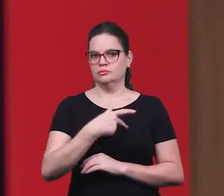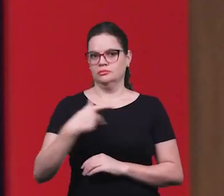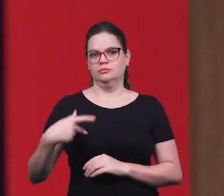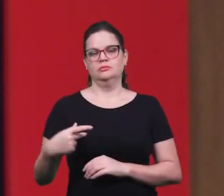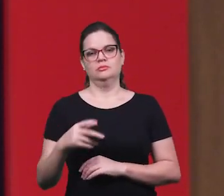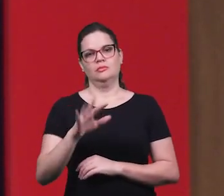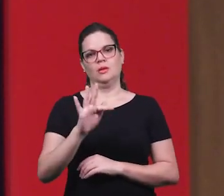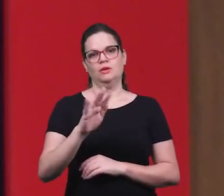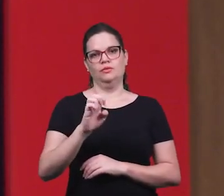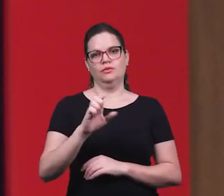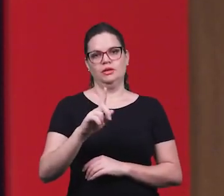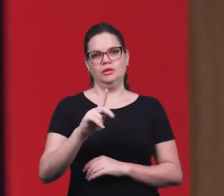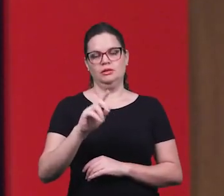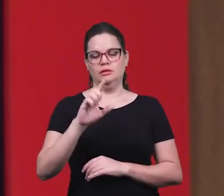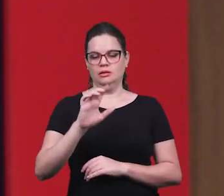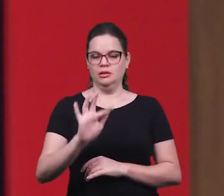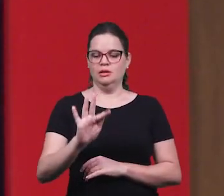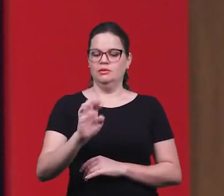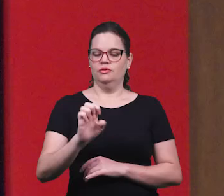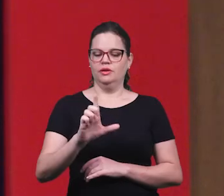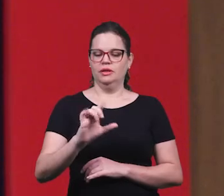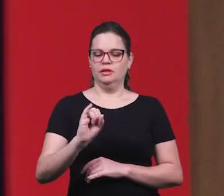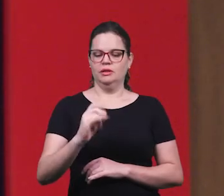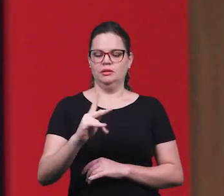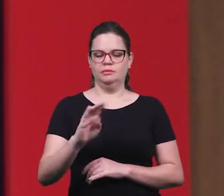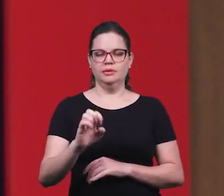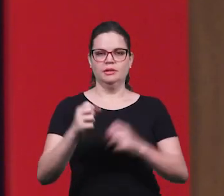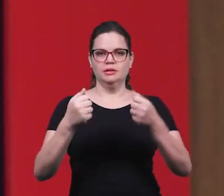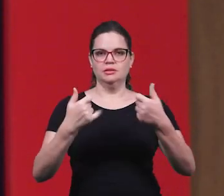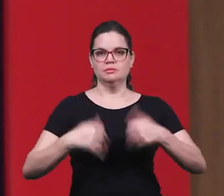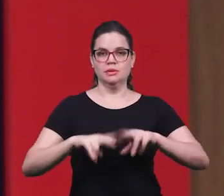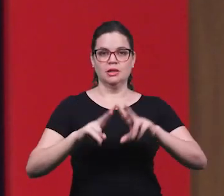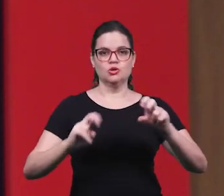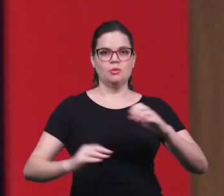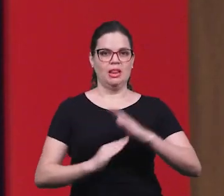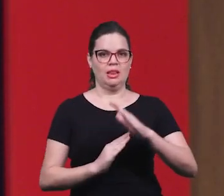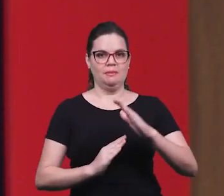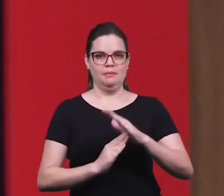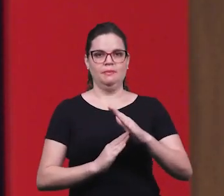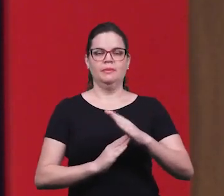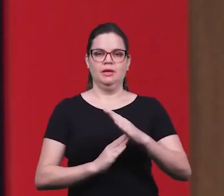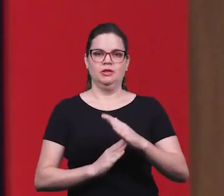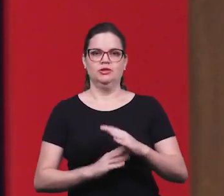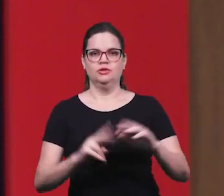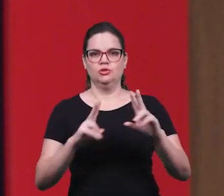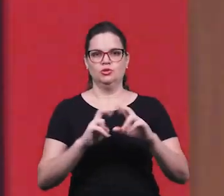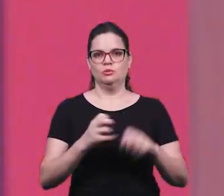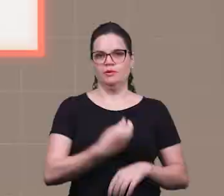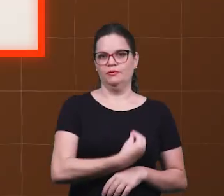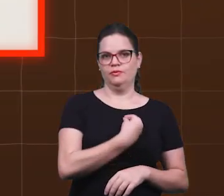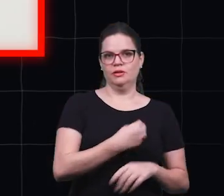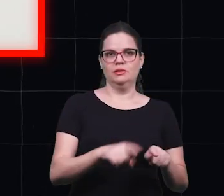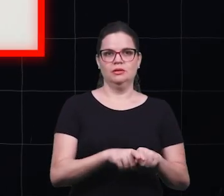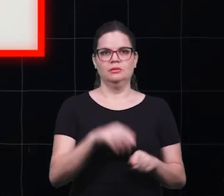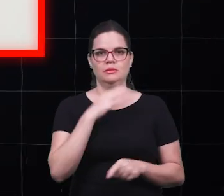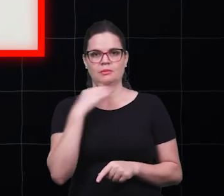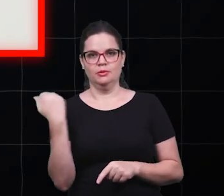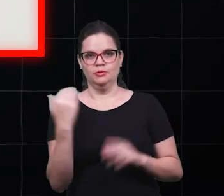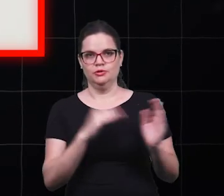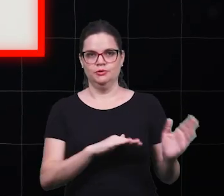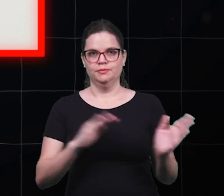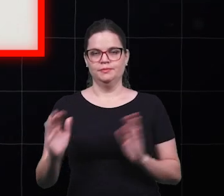fale a respeito desses limites que envolvem a vida e a morte no arrebatamento. A paz do